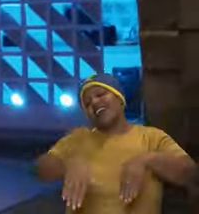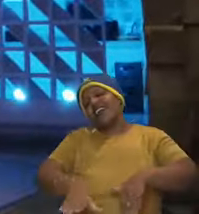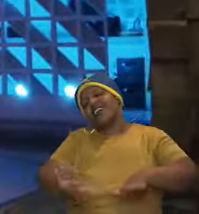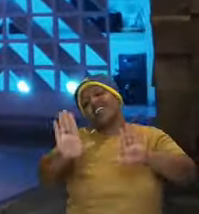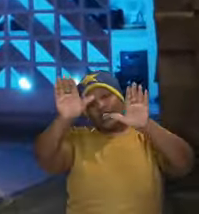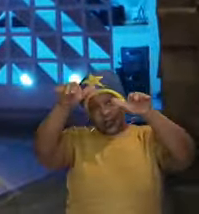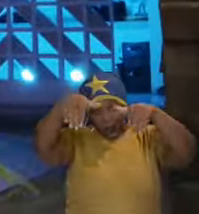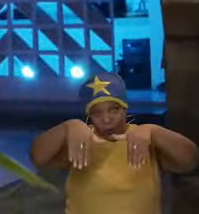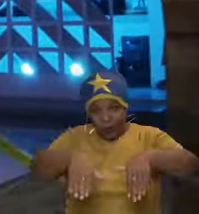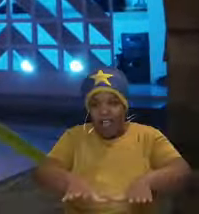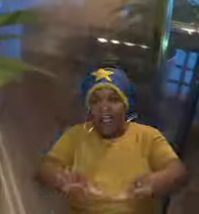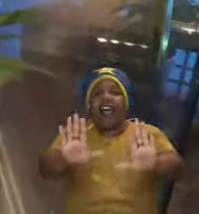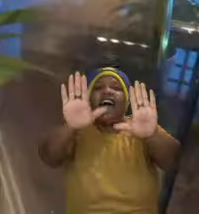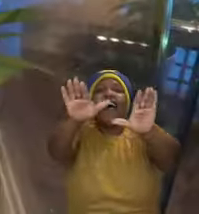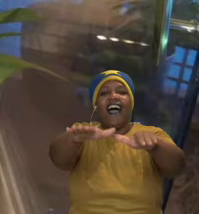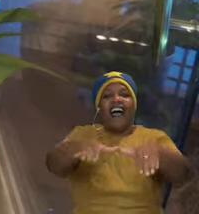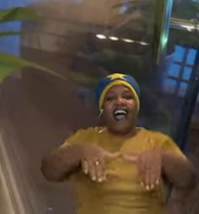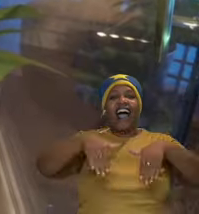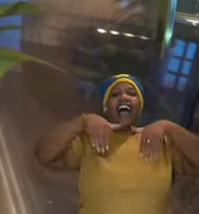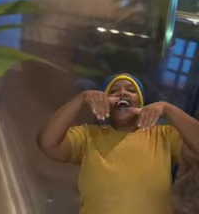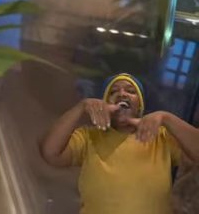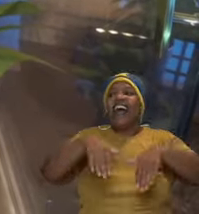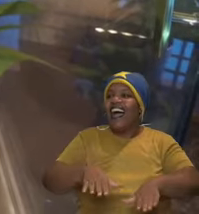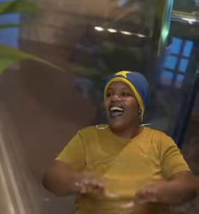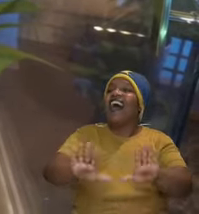As ondas do